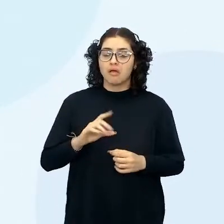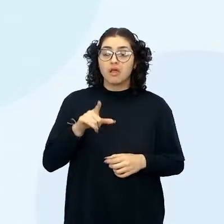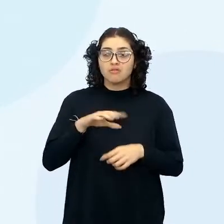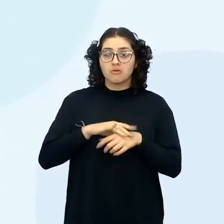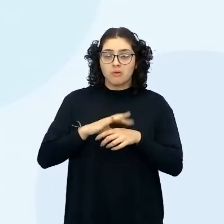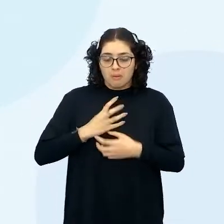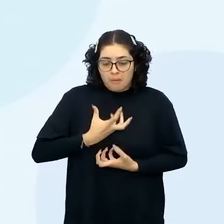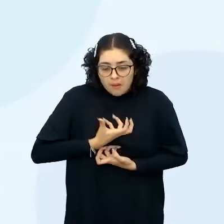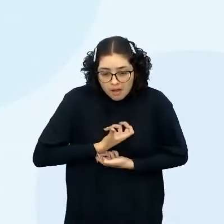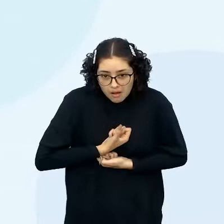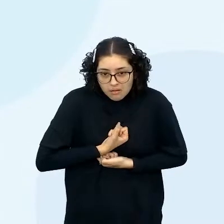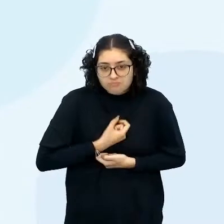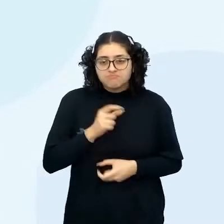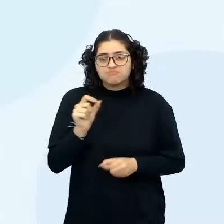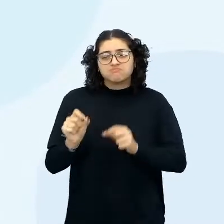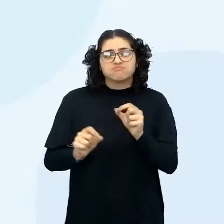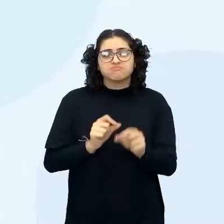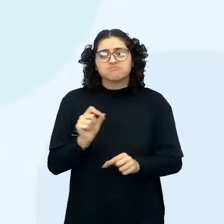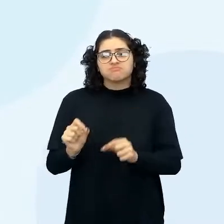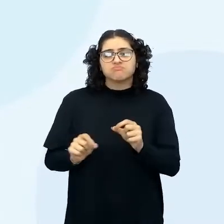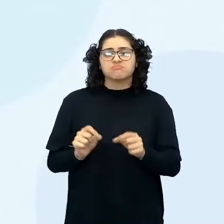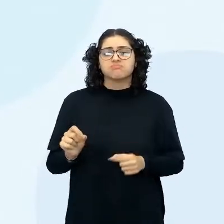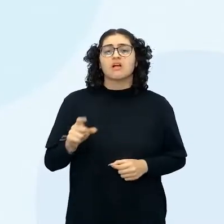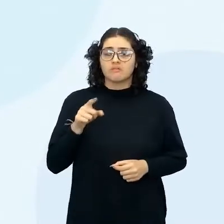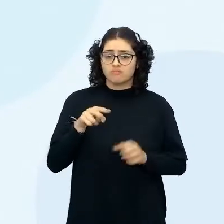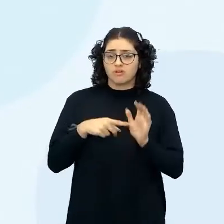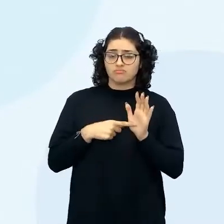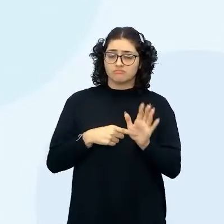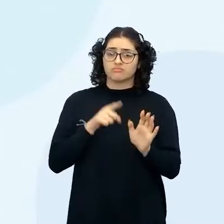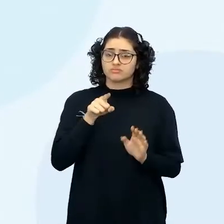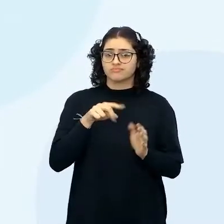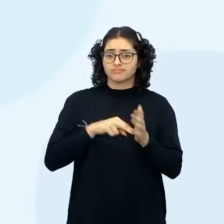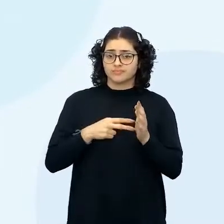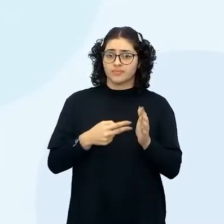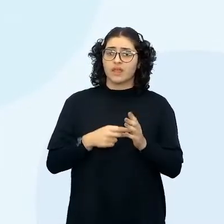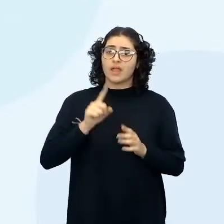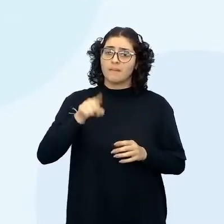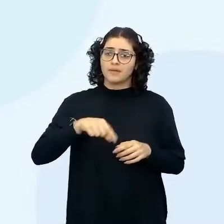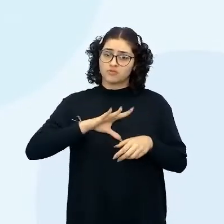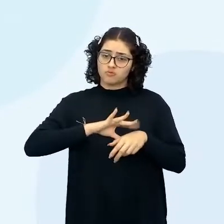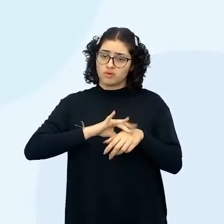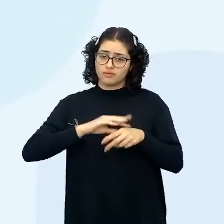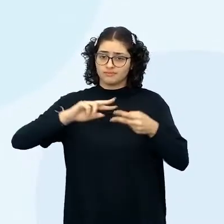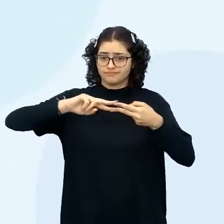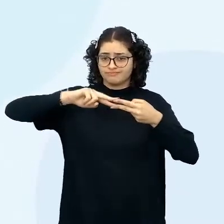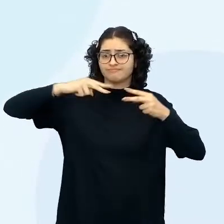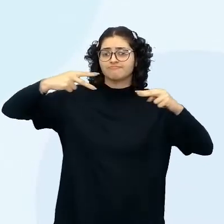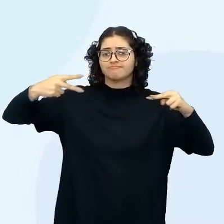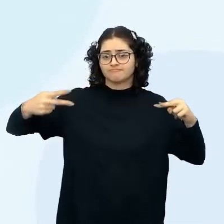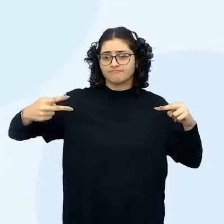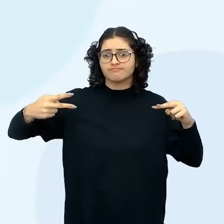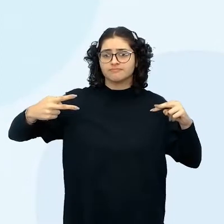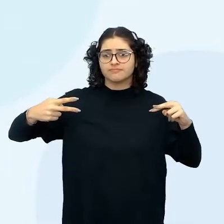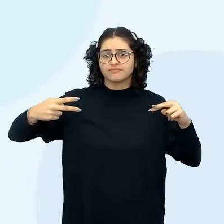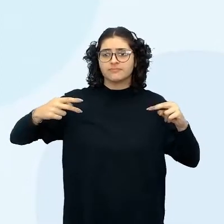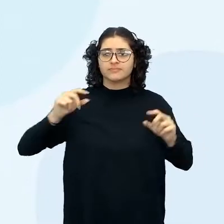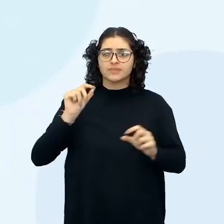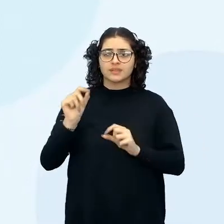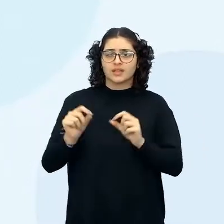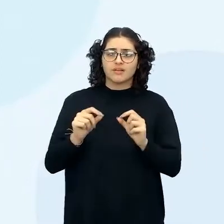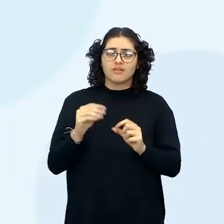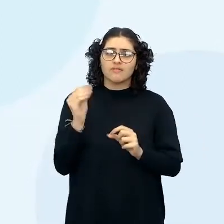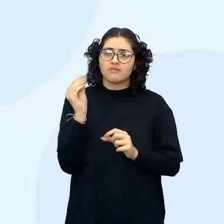de Duchenne? Segue aí a definição para vocês. É uma doença genética que consiste na degeneração